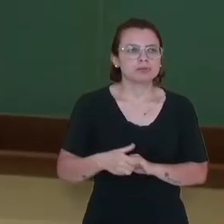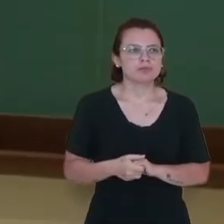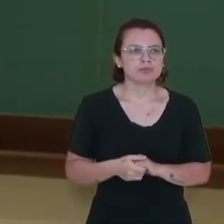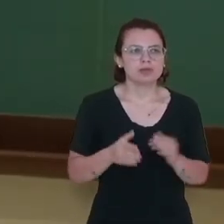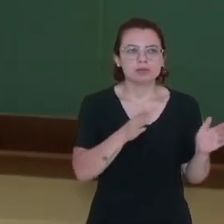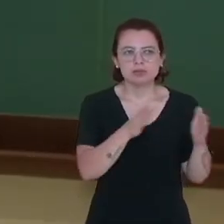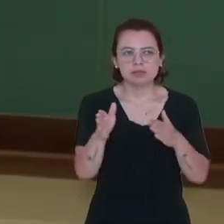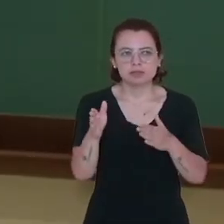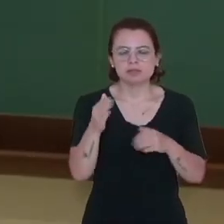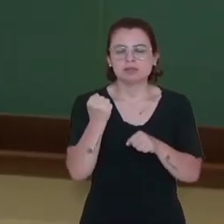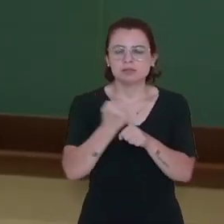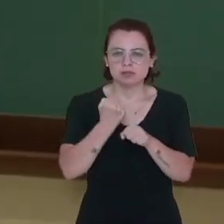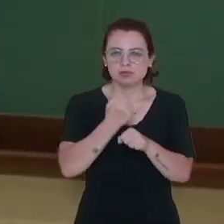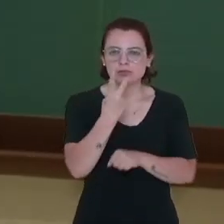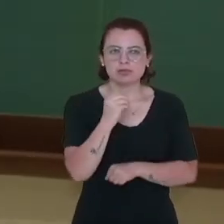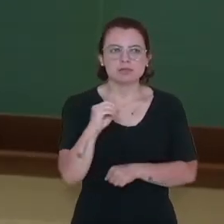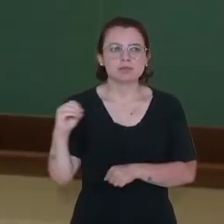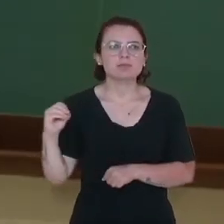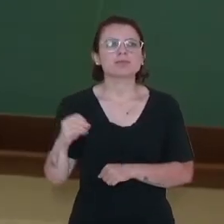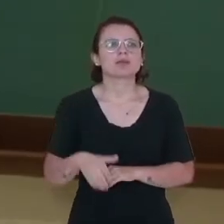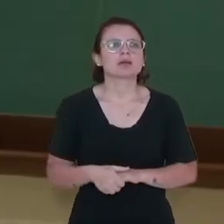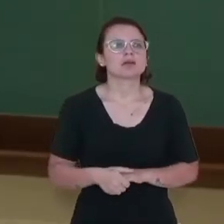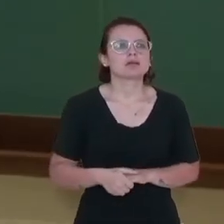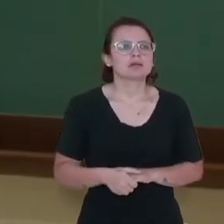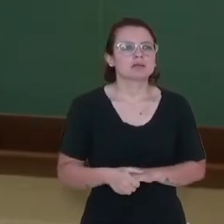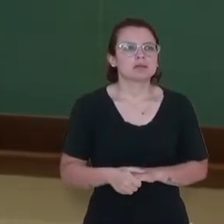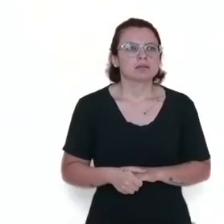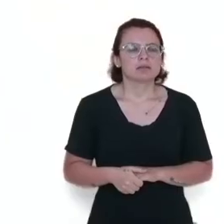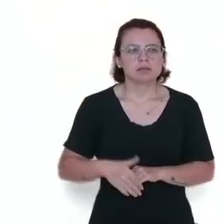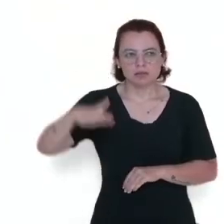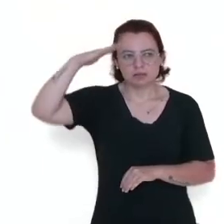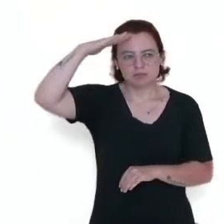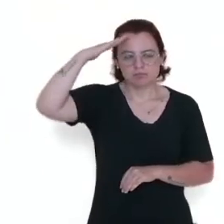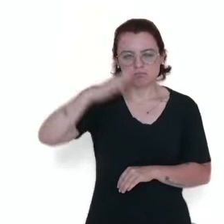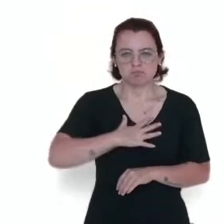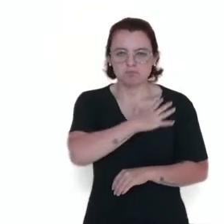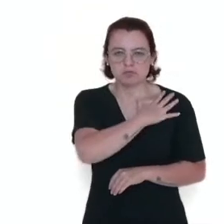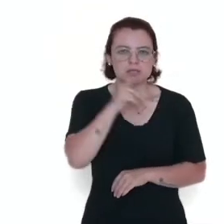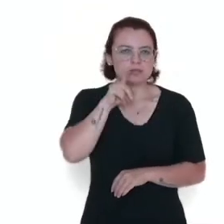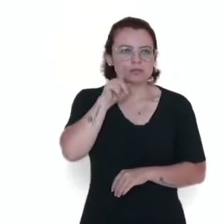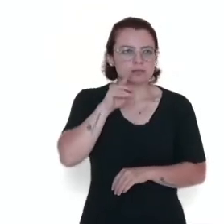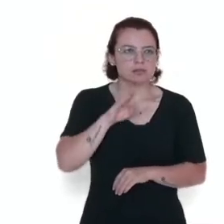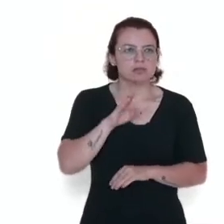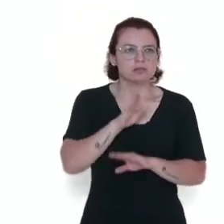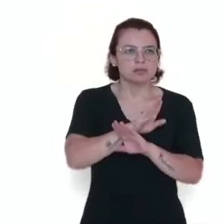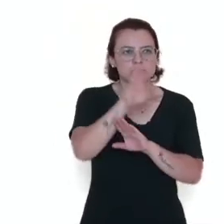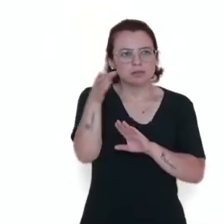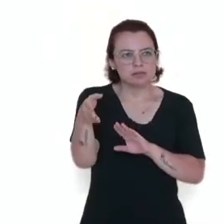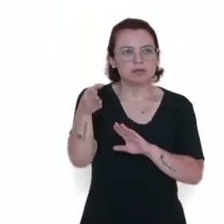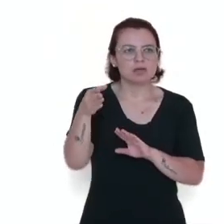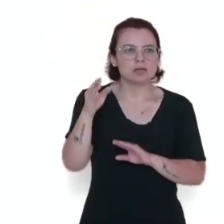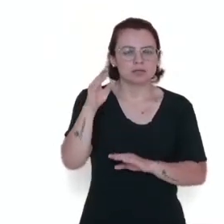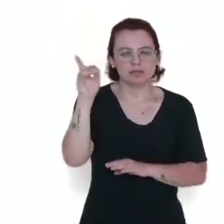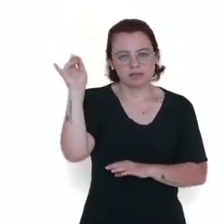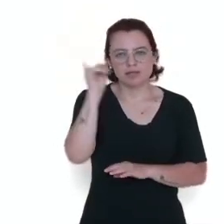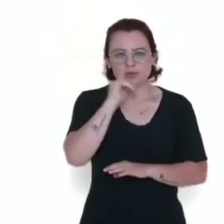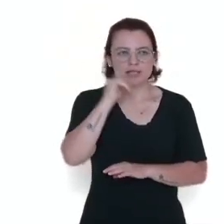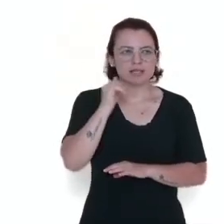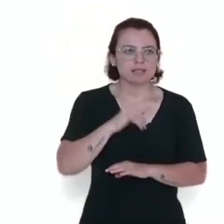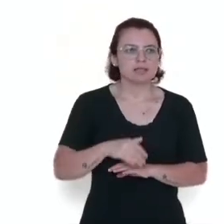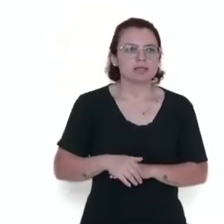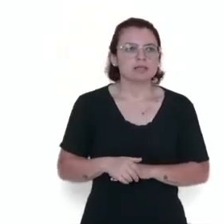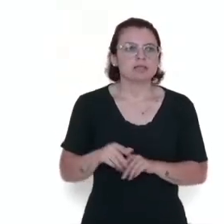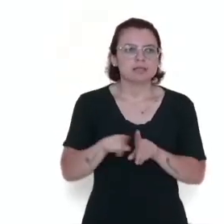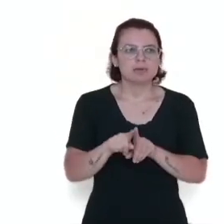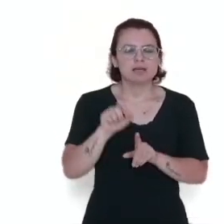Durante os anos 2000, as intervenções militares dos Estados Unidos no Iraque, né, e no Afeganistão